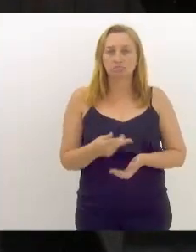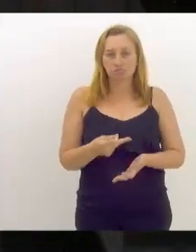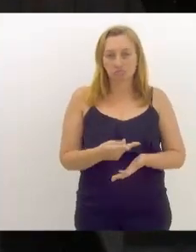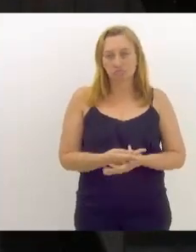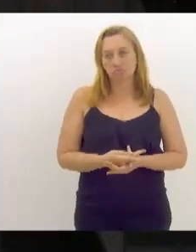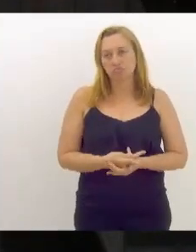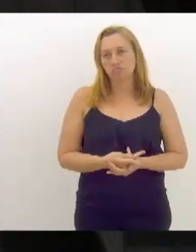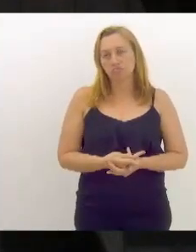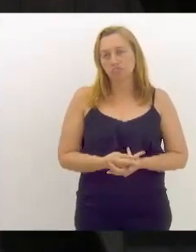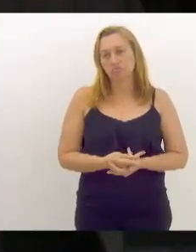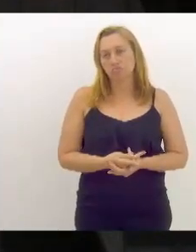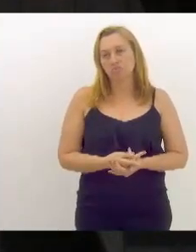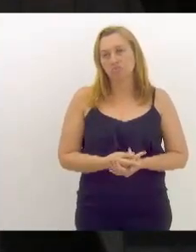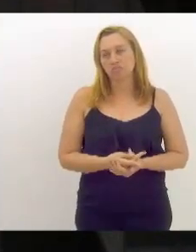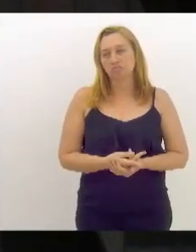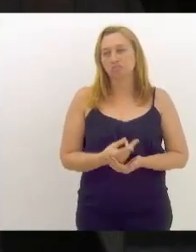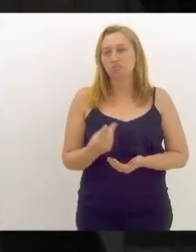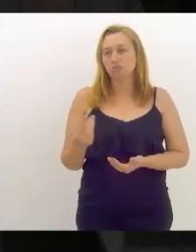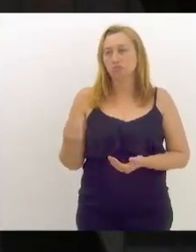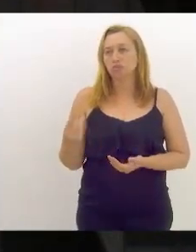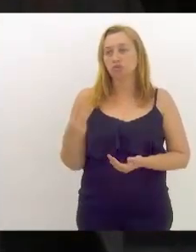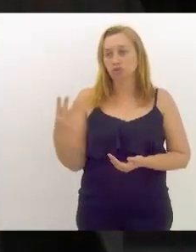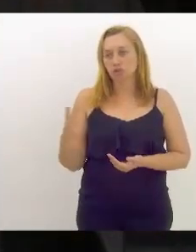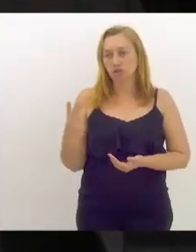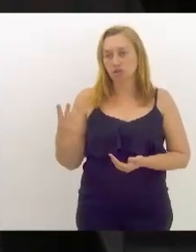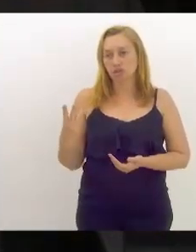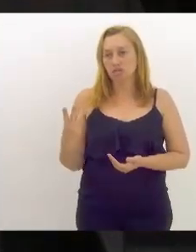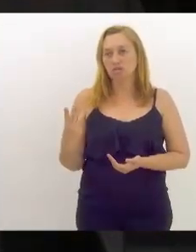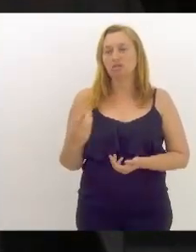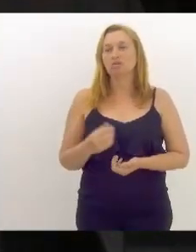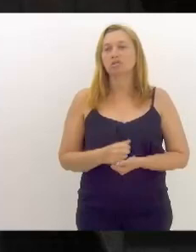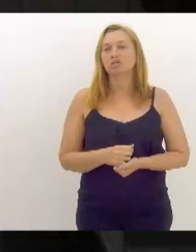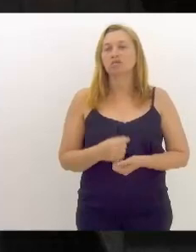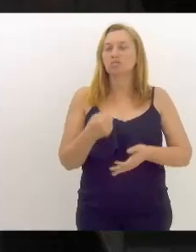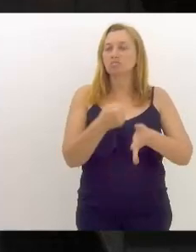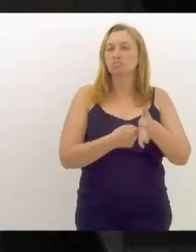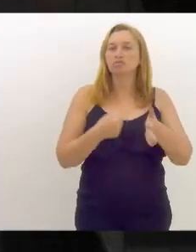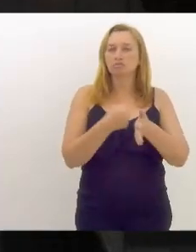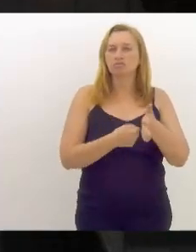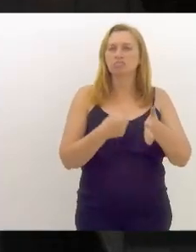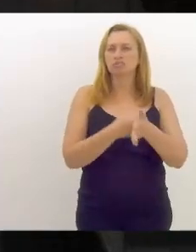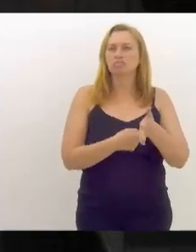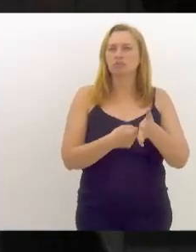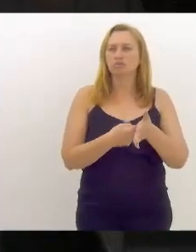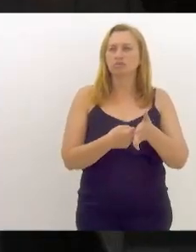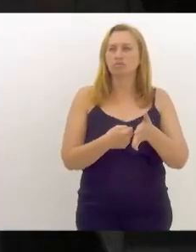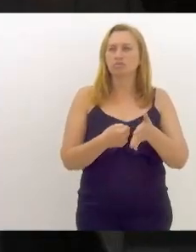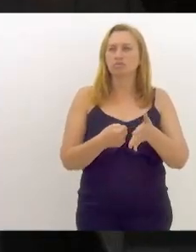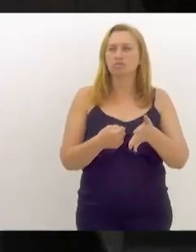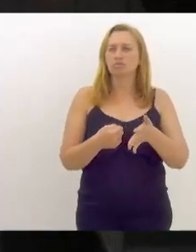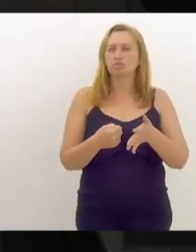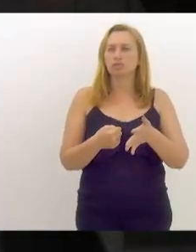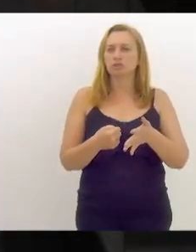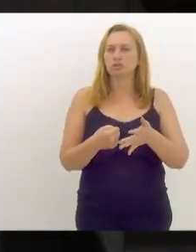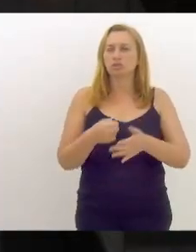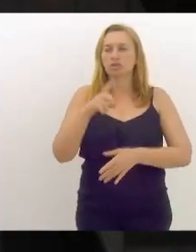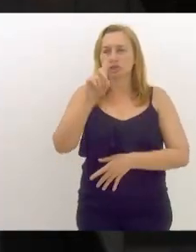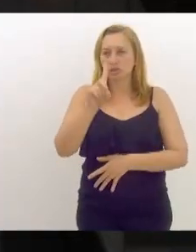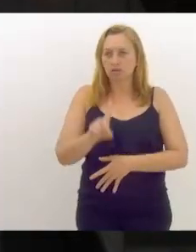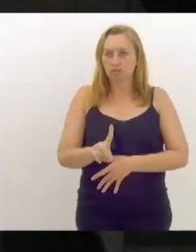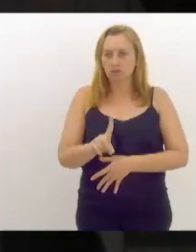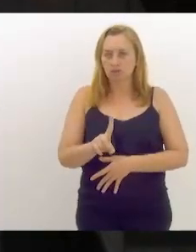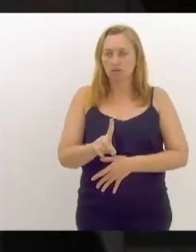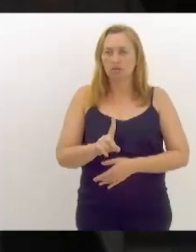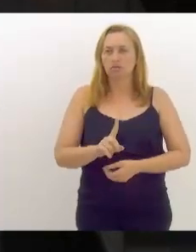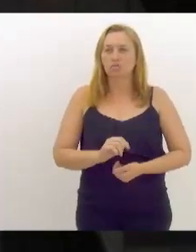covardemente, onde ambos estavam lutando pelos seus dignos, justos